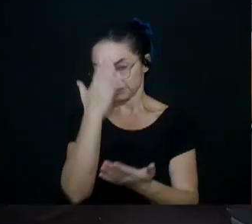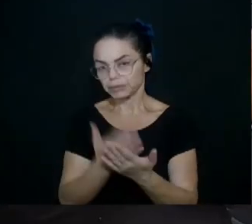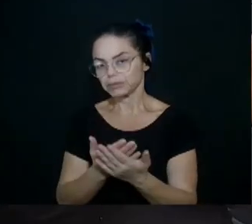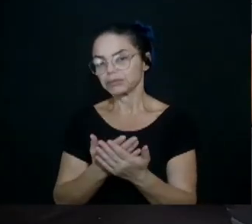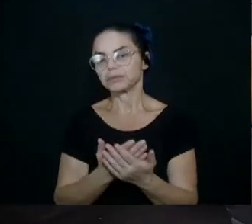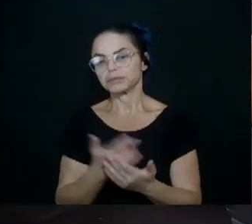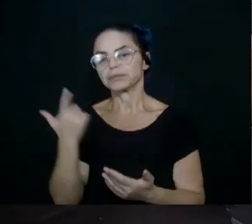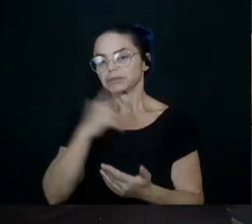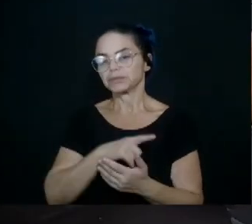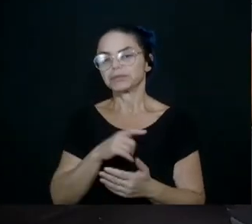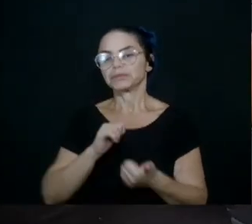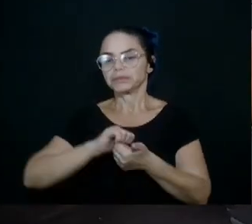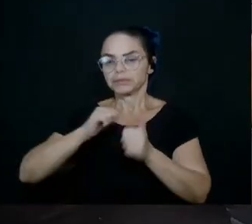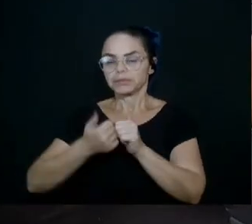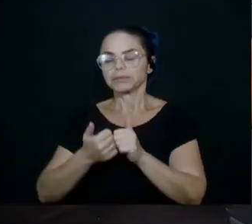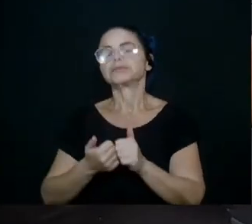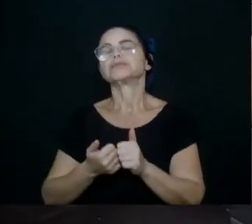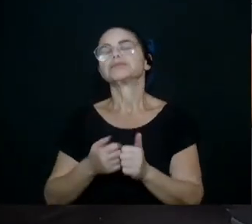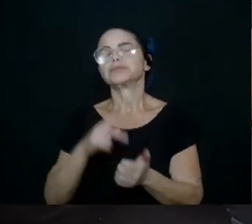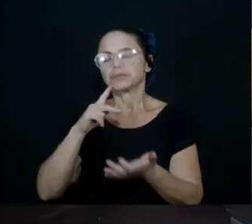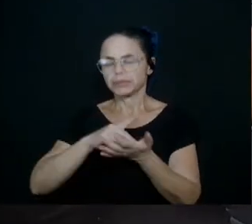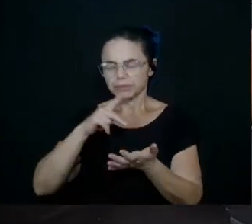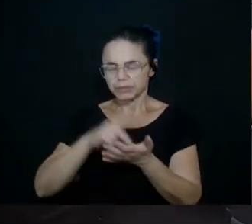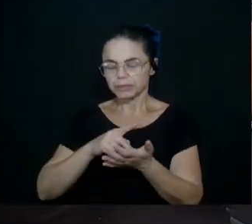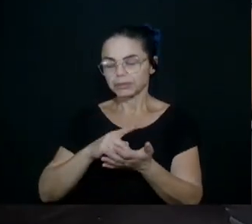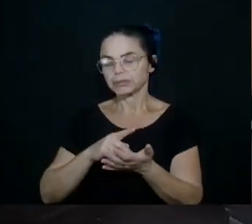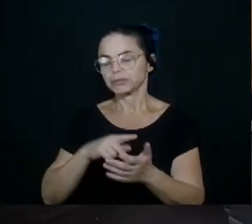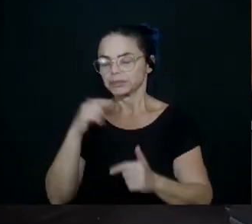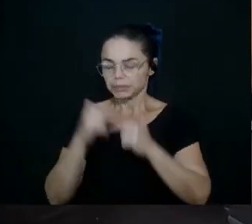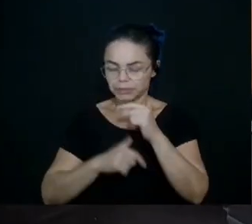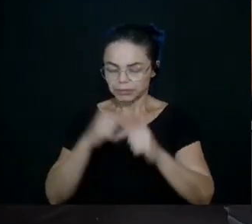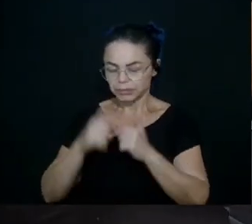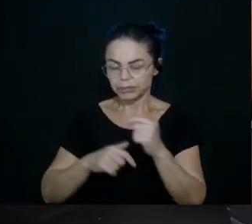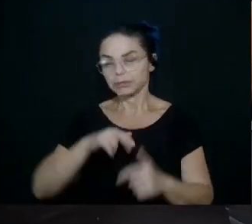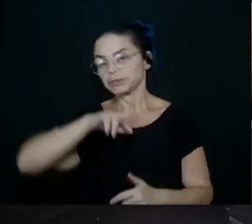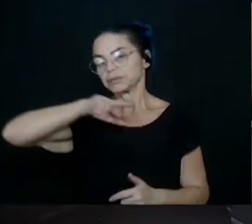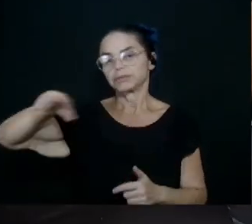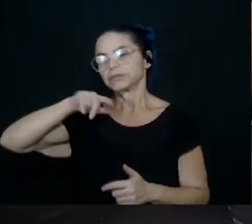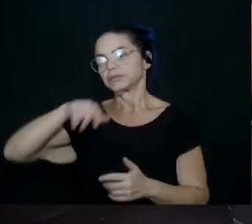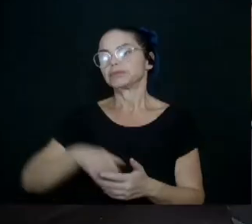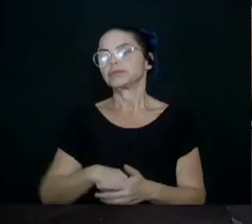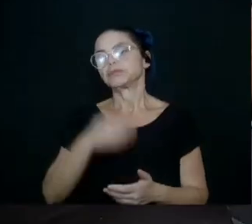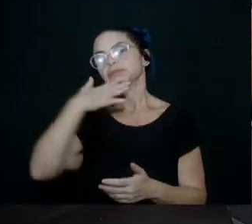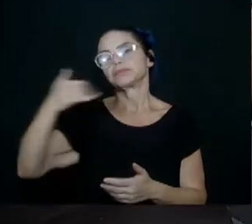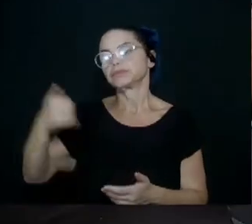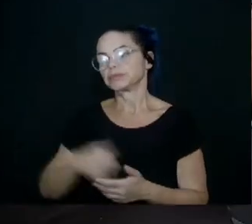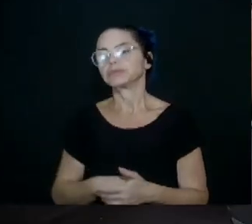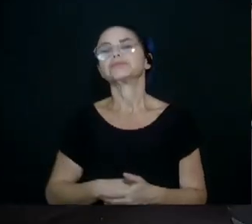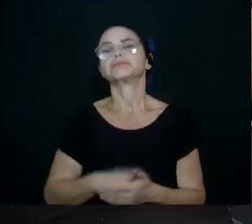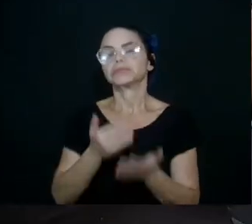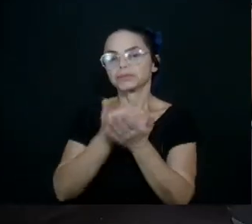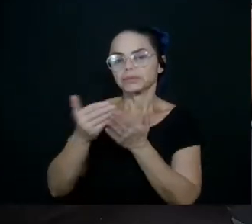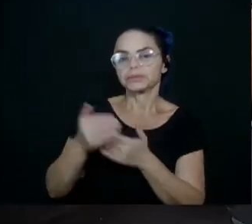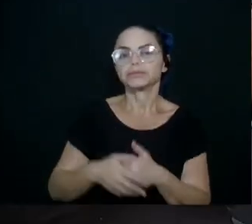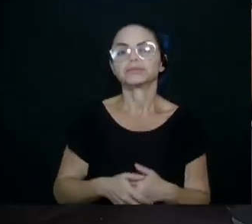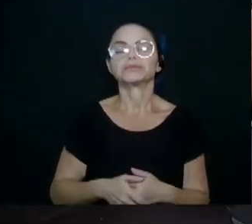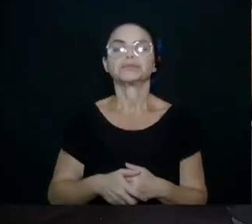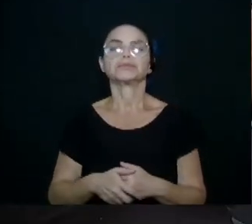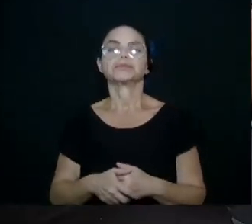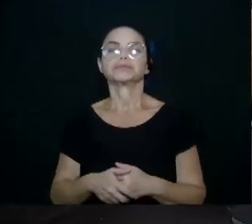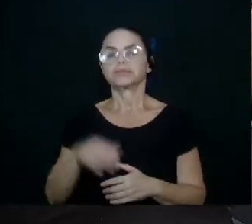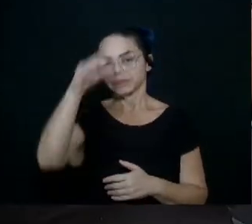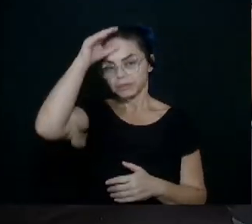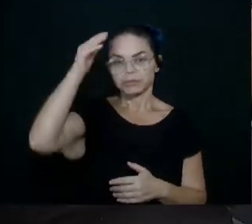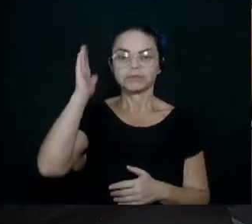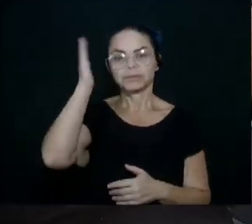adaptar bem e viram que realmente era um serviço diferenciado, muito melhor do que aquele do começo. Para que o cliente entendesse, então,